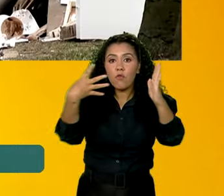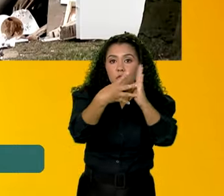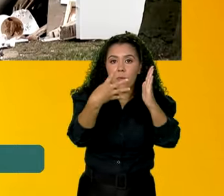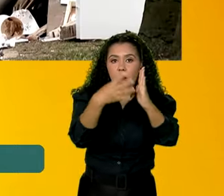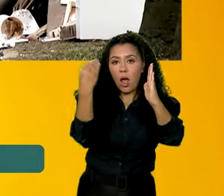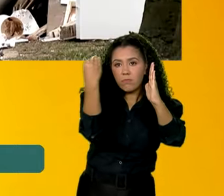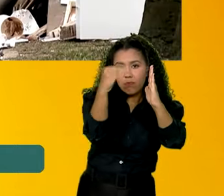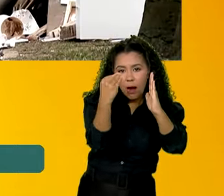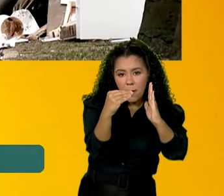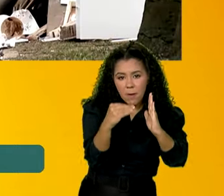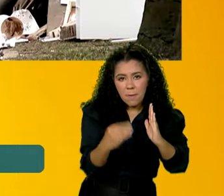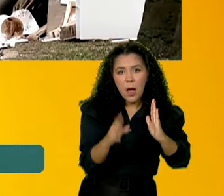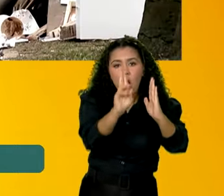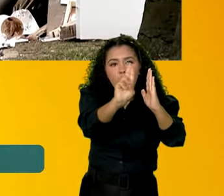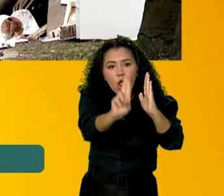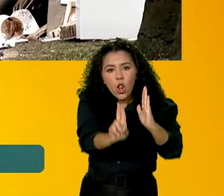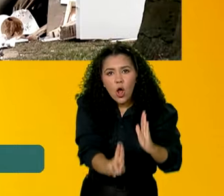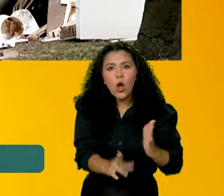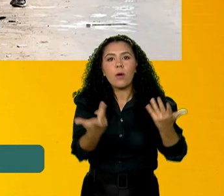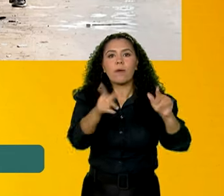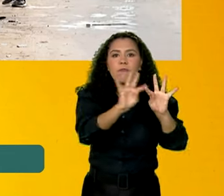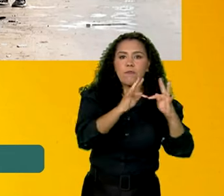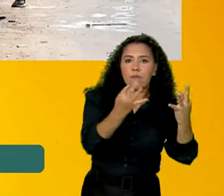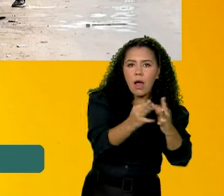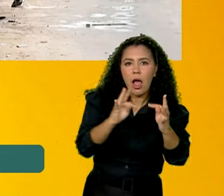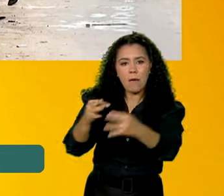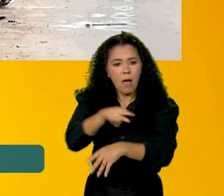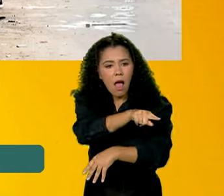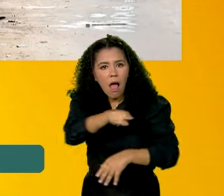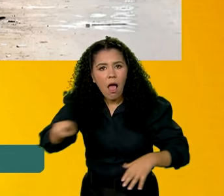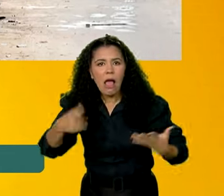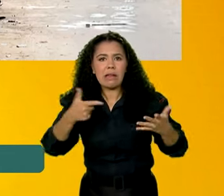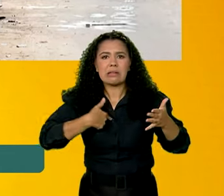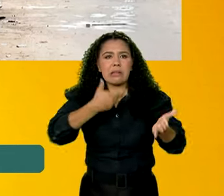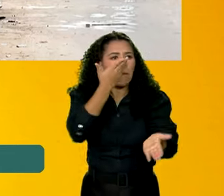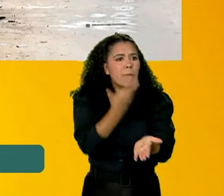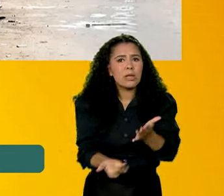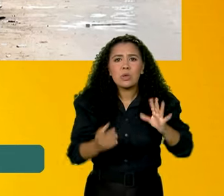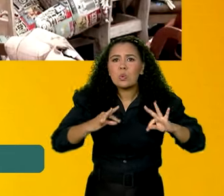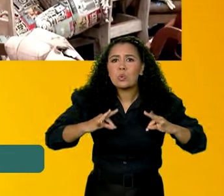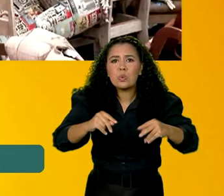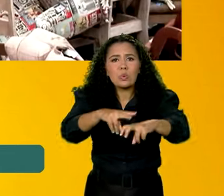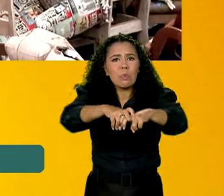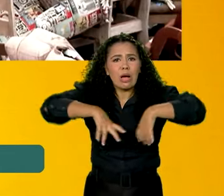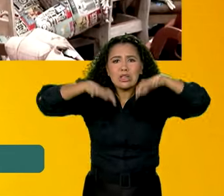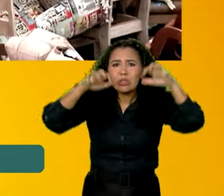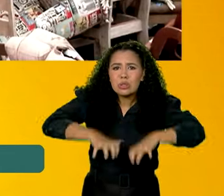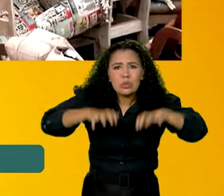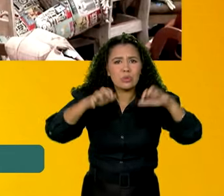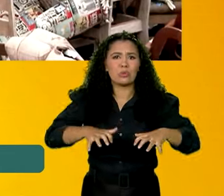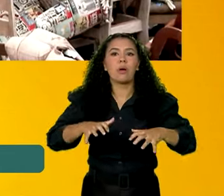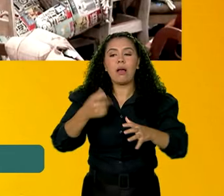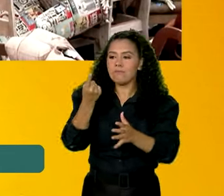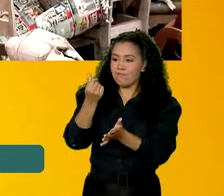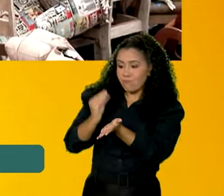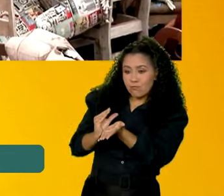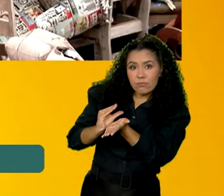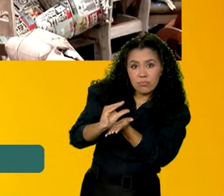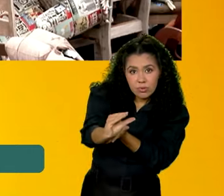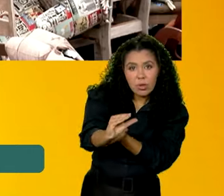famílias desalojadas, desabrigadas, famílias que perderam tudo com as enchentes, para receber esse dinheiro. Elas vão colocar nesse